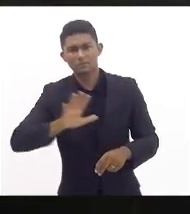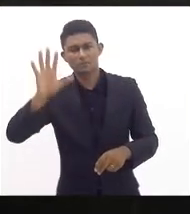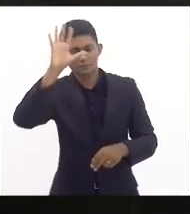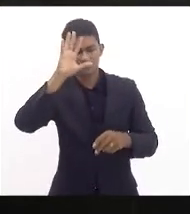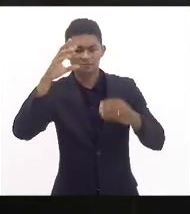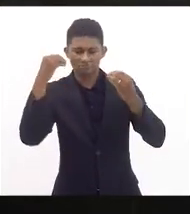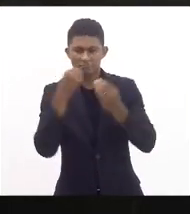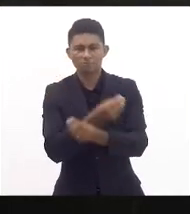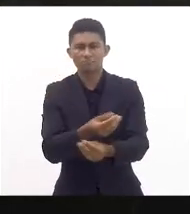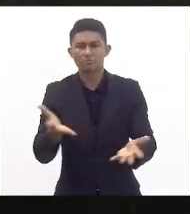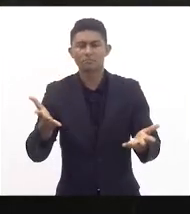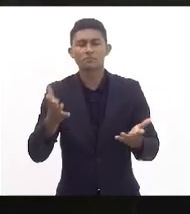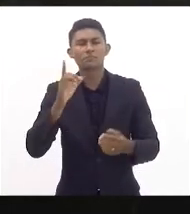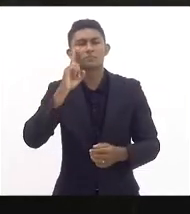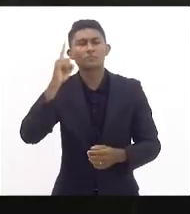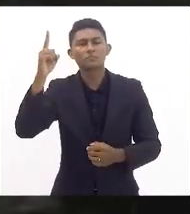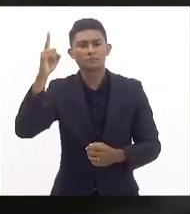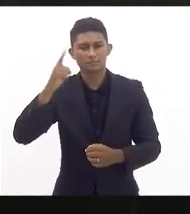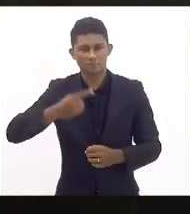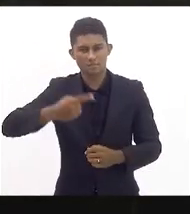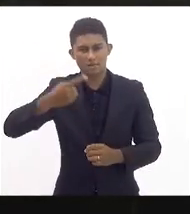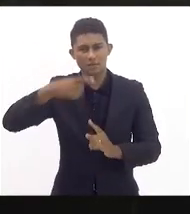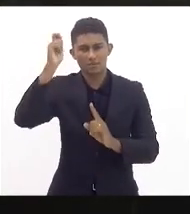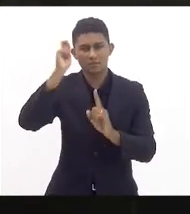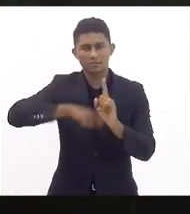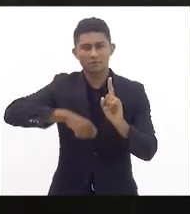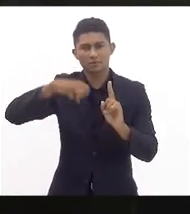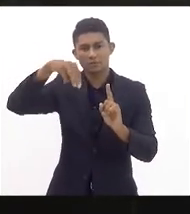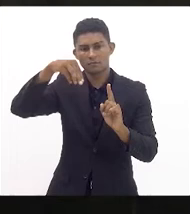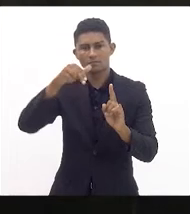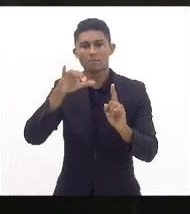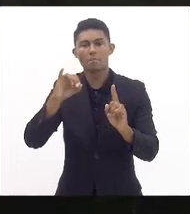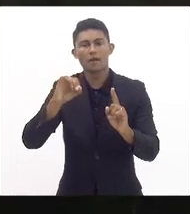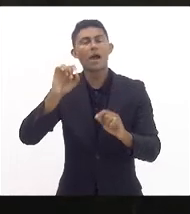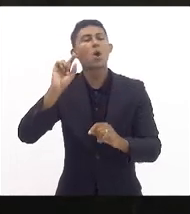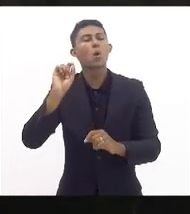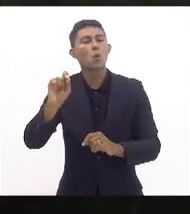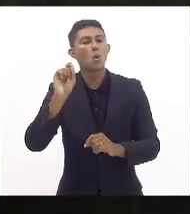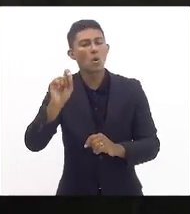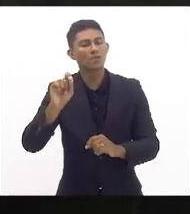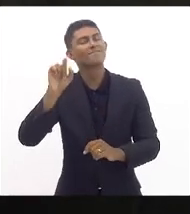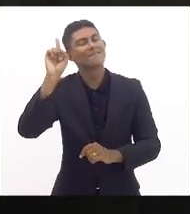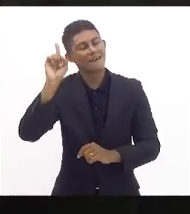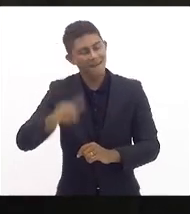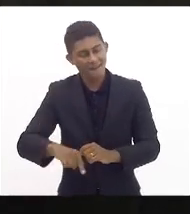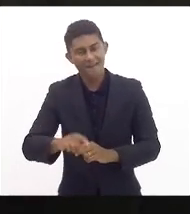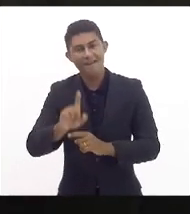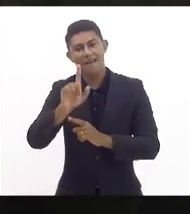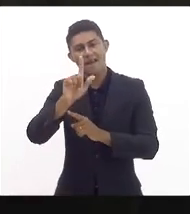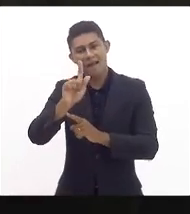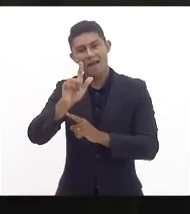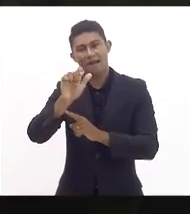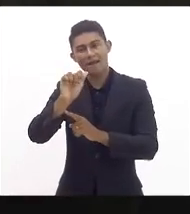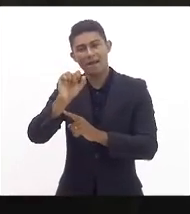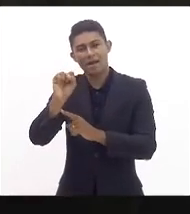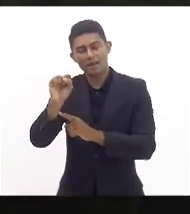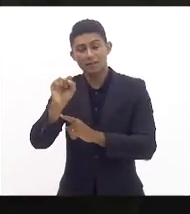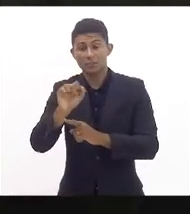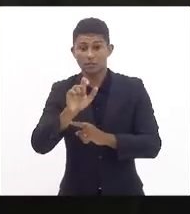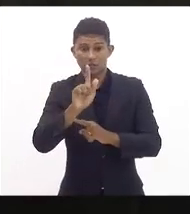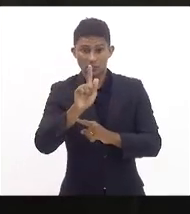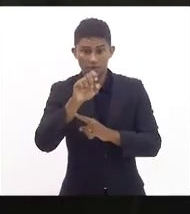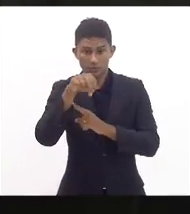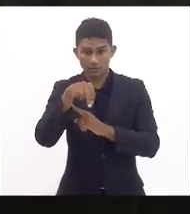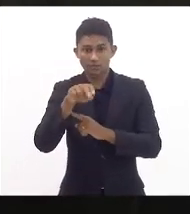1º de maio, o reajuste do gás natural veicular